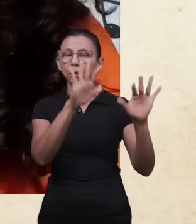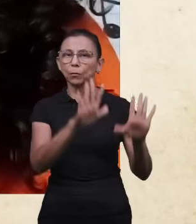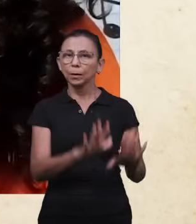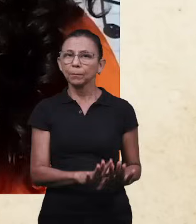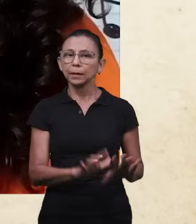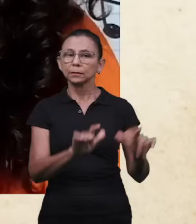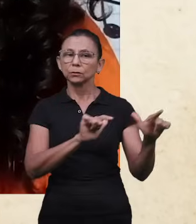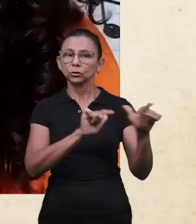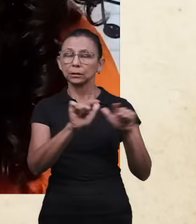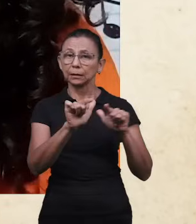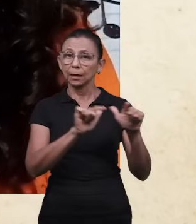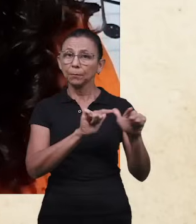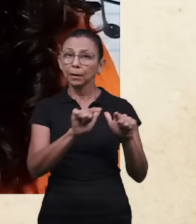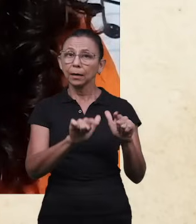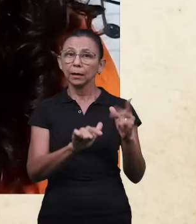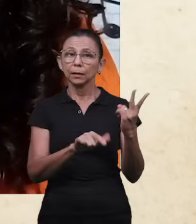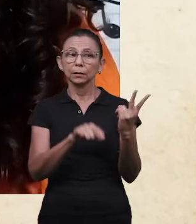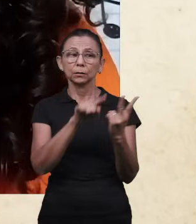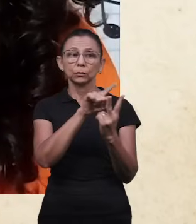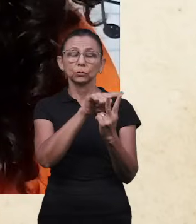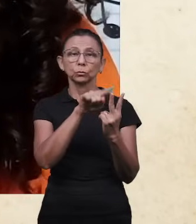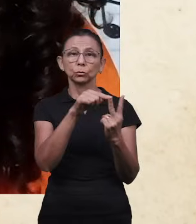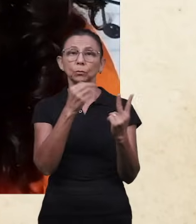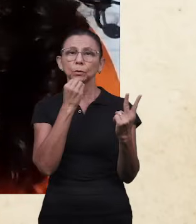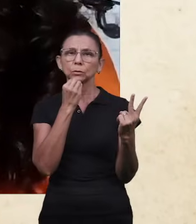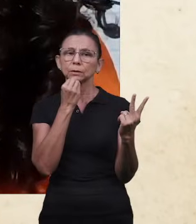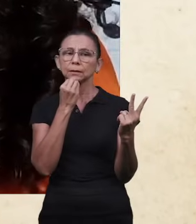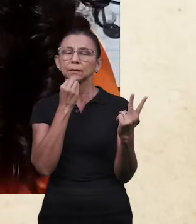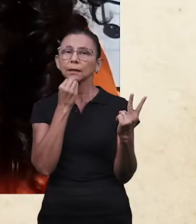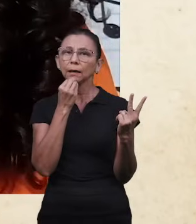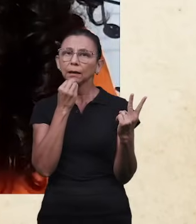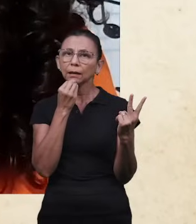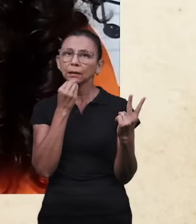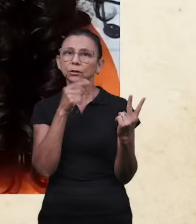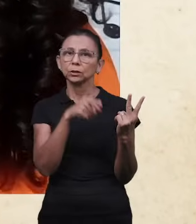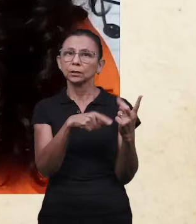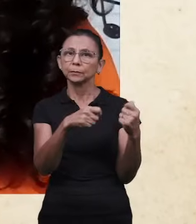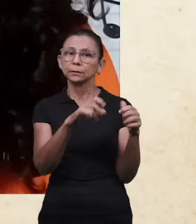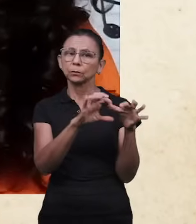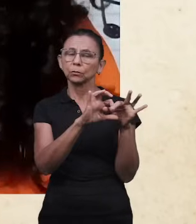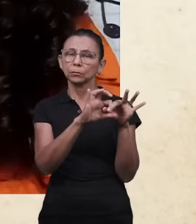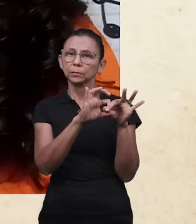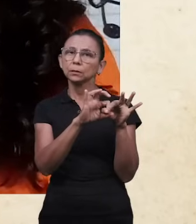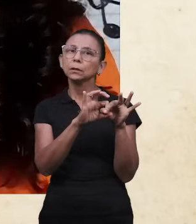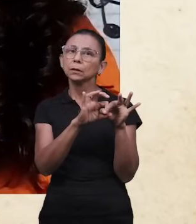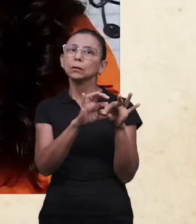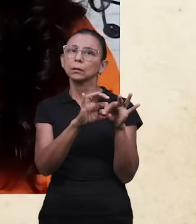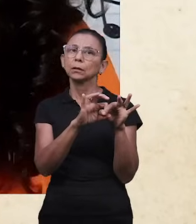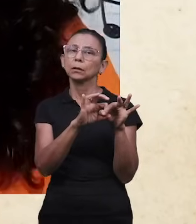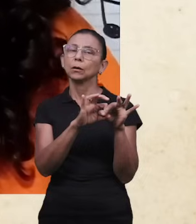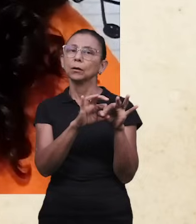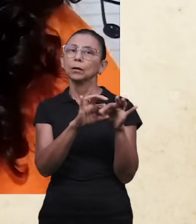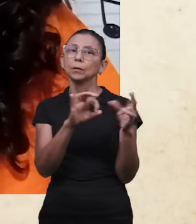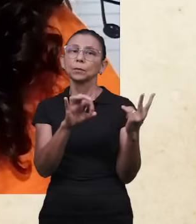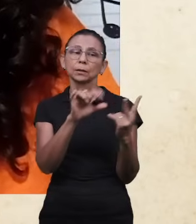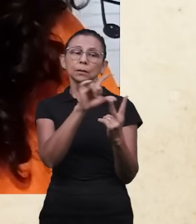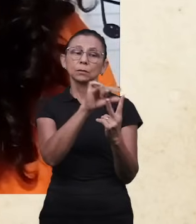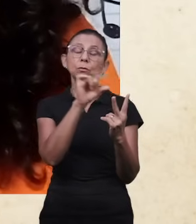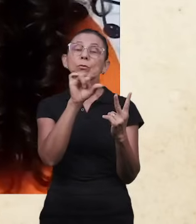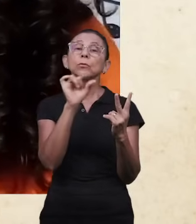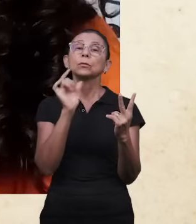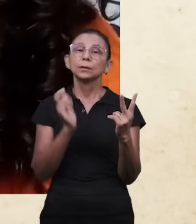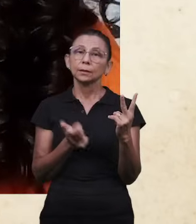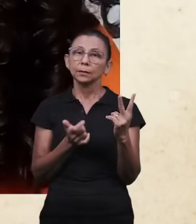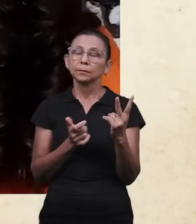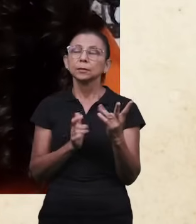e abriria 2 portas de emprego para ele, que era para estar em comunhão com o Senhor, porque ele teria que fazer uma escolha. E eu desci